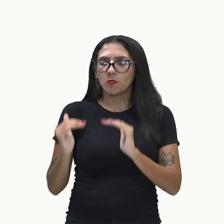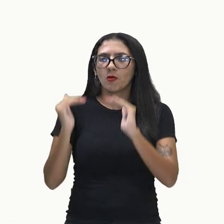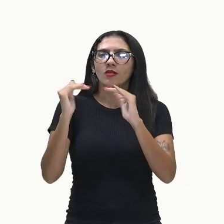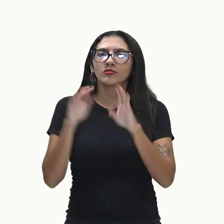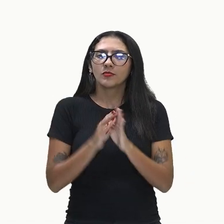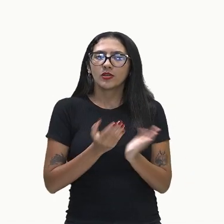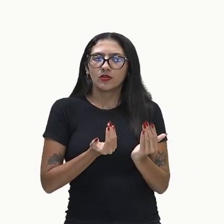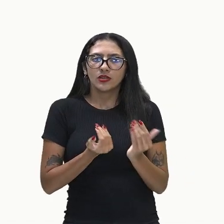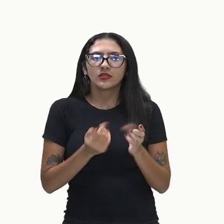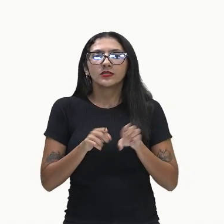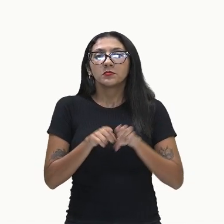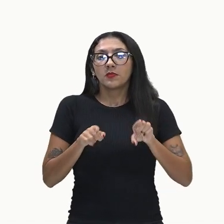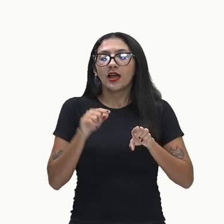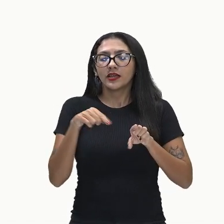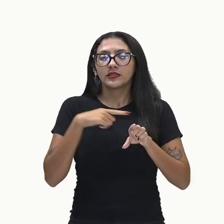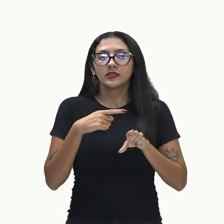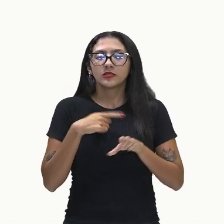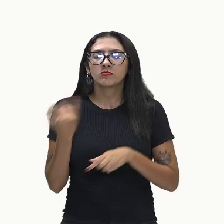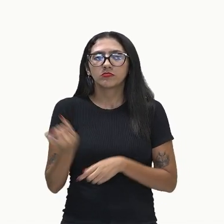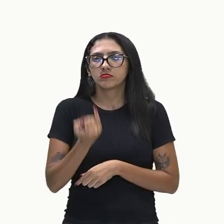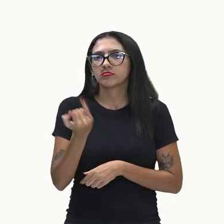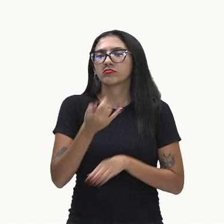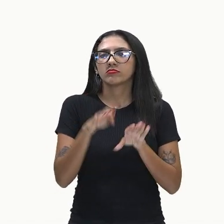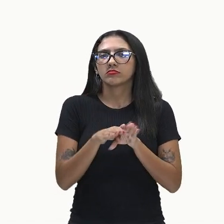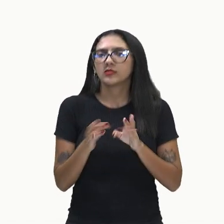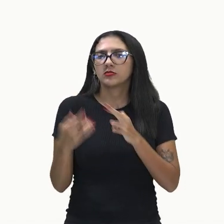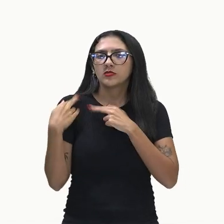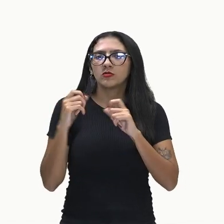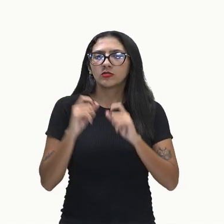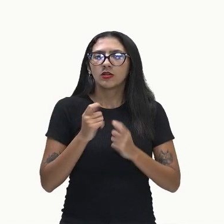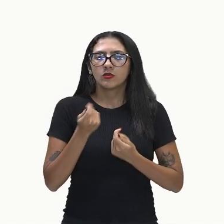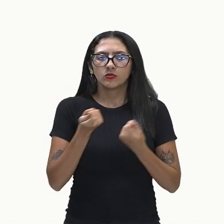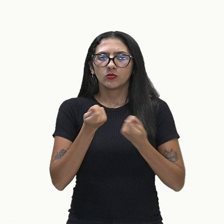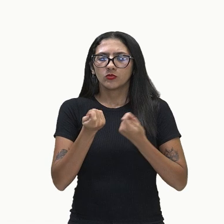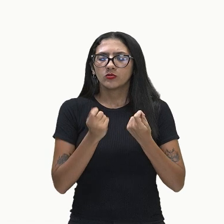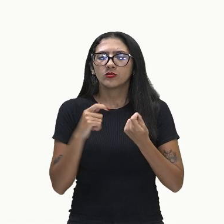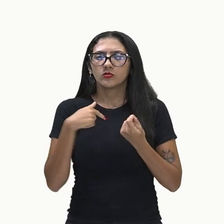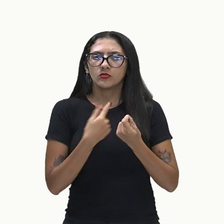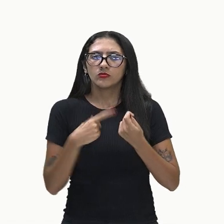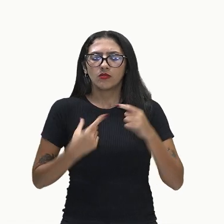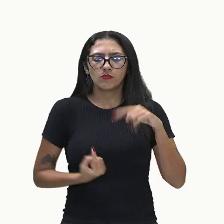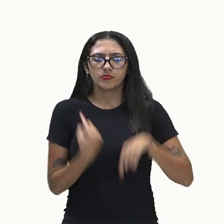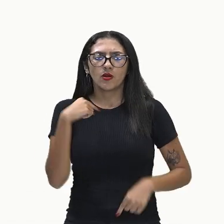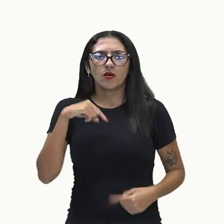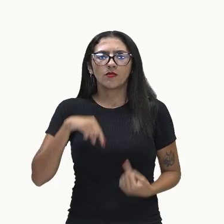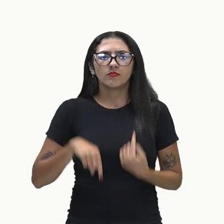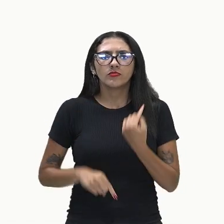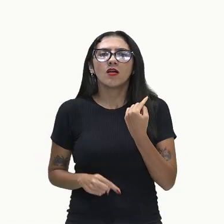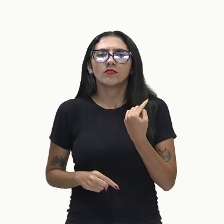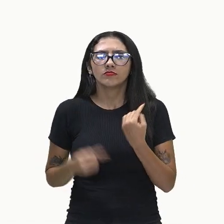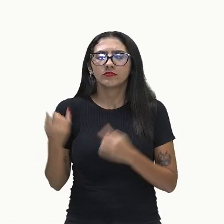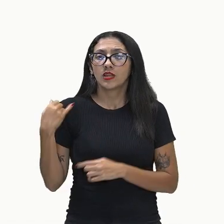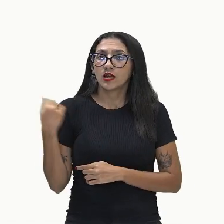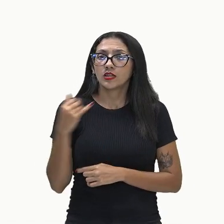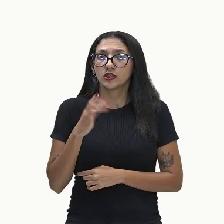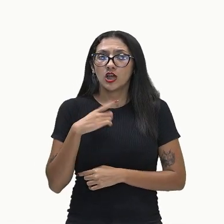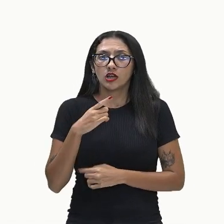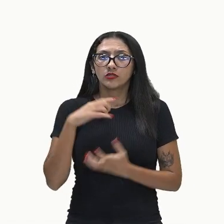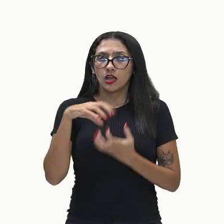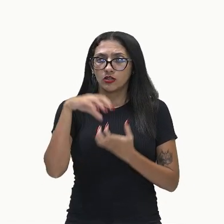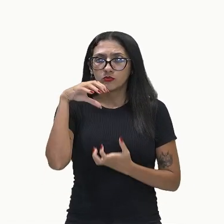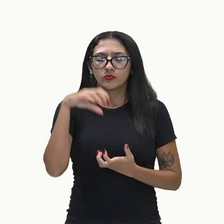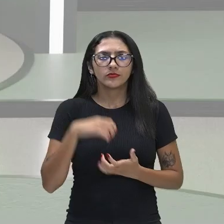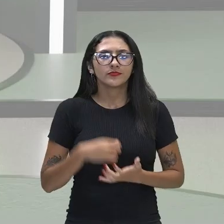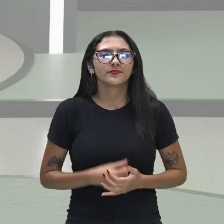também ele desempenha um papel muito importante na regulação do nosso metabolismo quando na idade adulta.